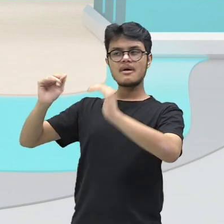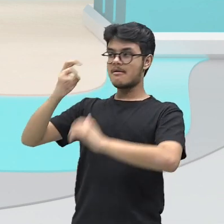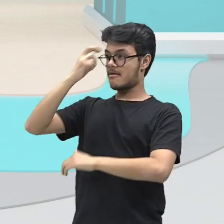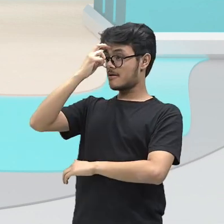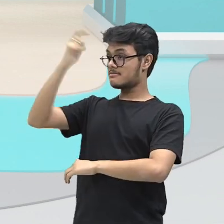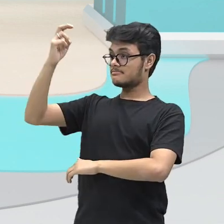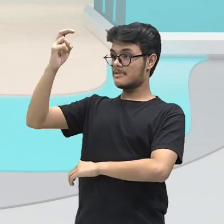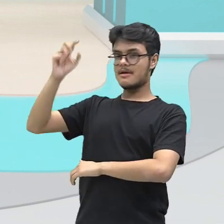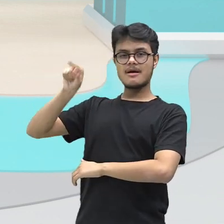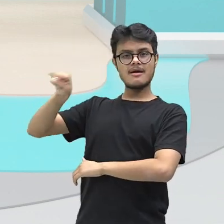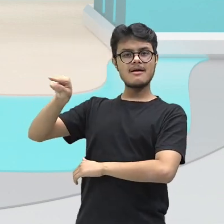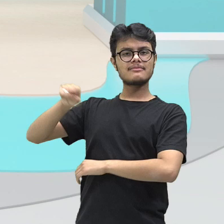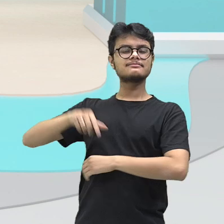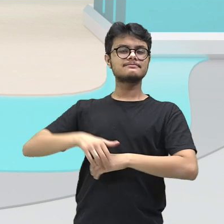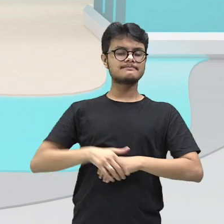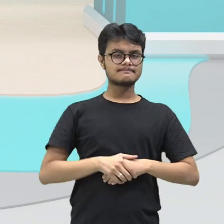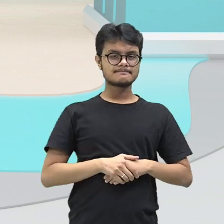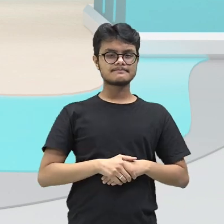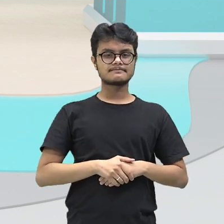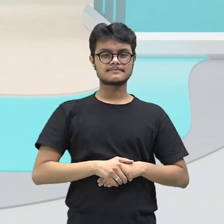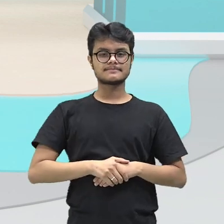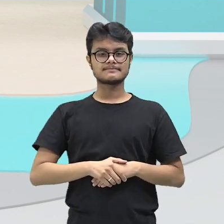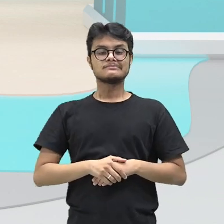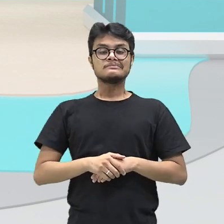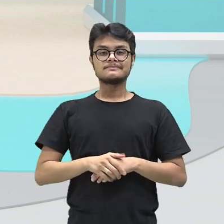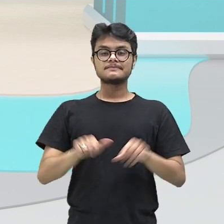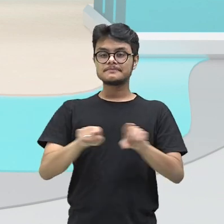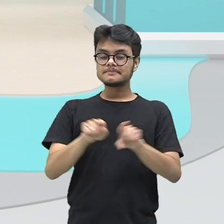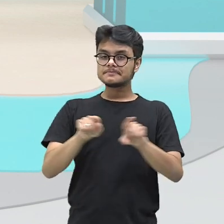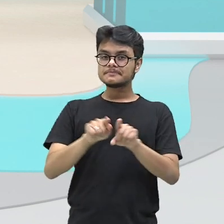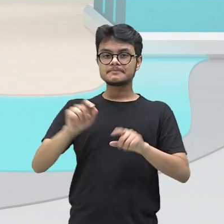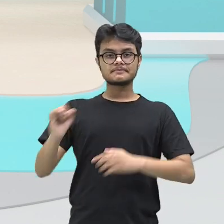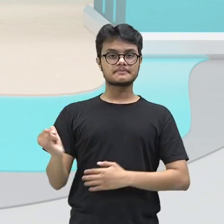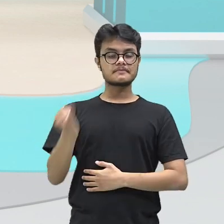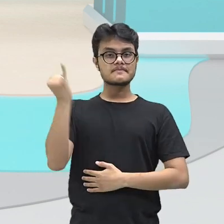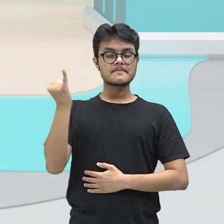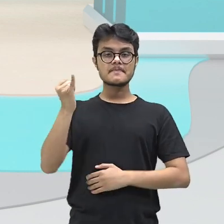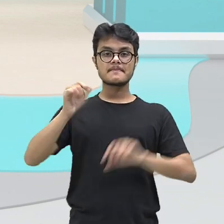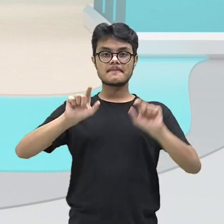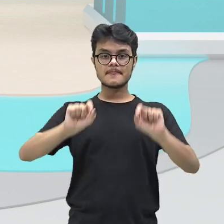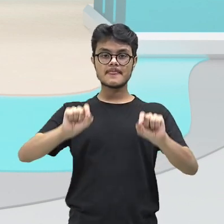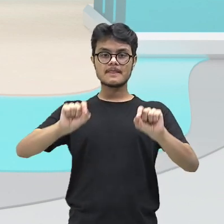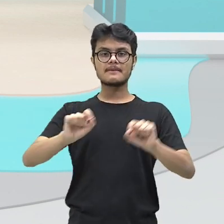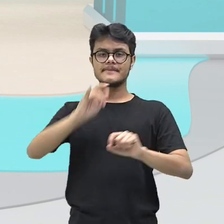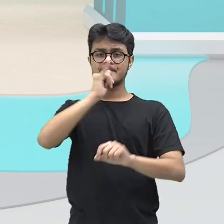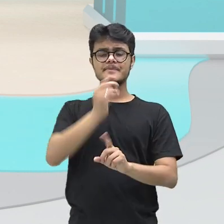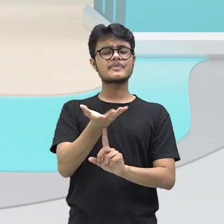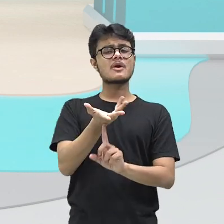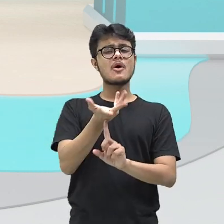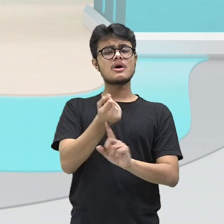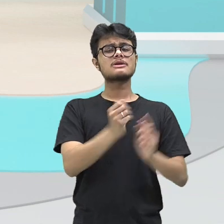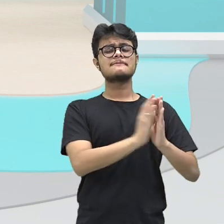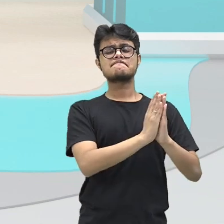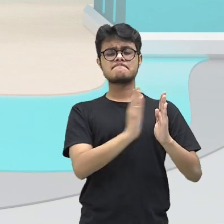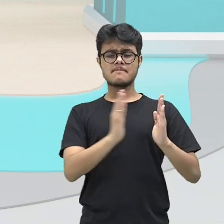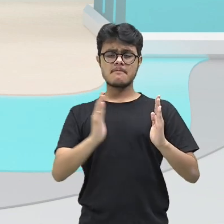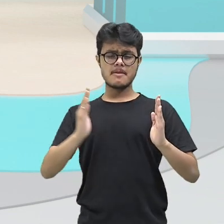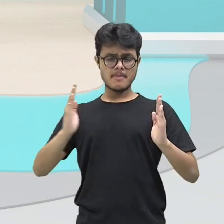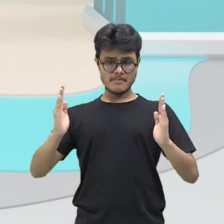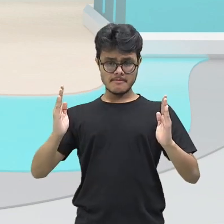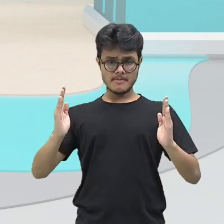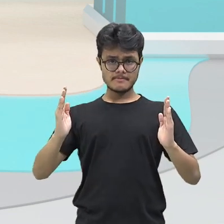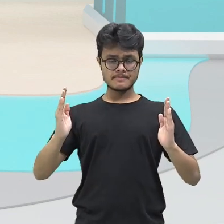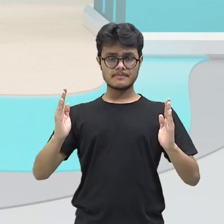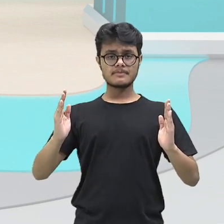intelectualidade. Também teve um papel fundamental na organização do sistema da arte, quando funcionaram além